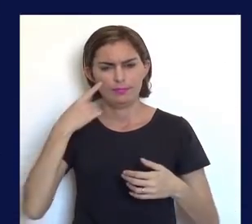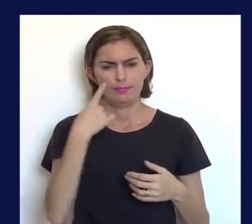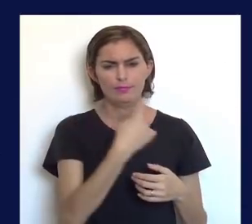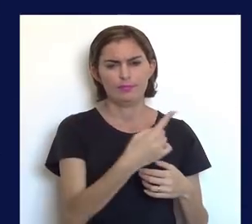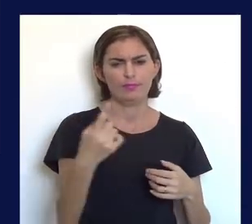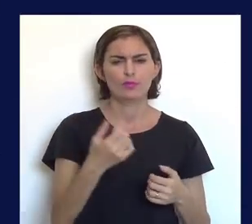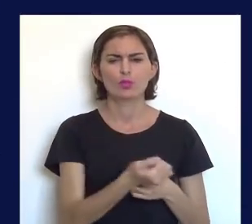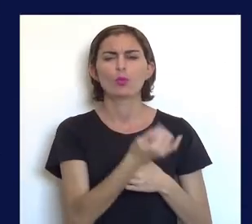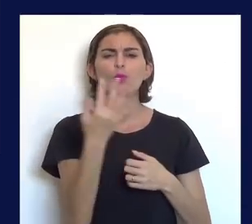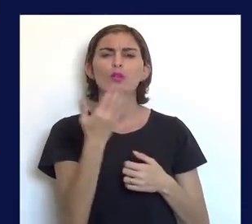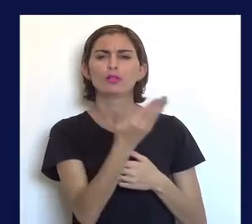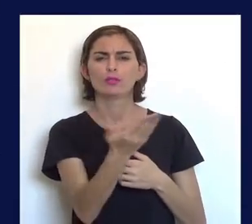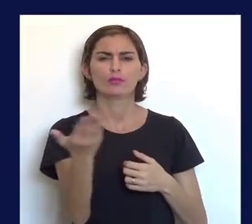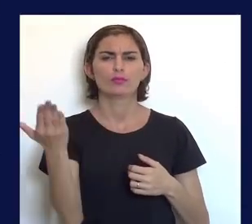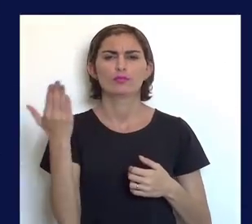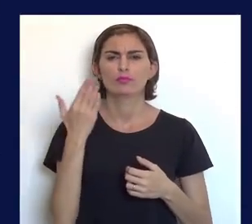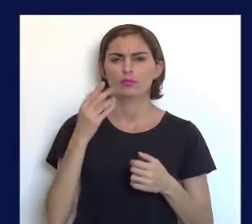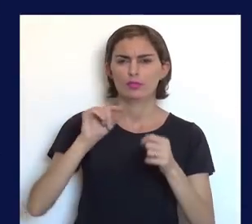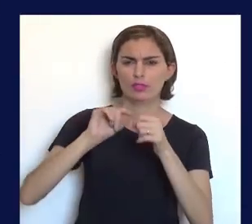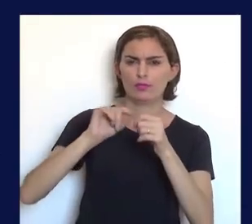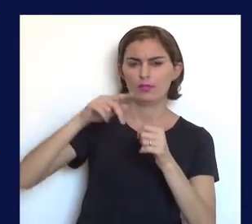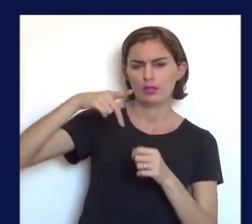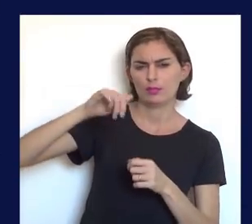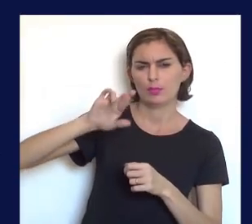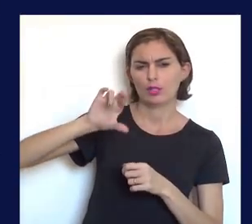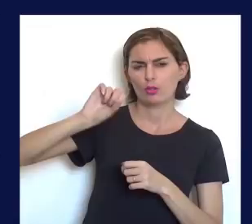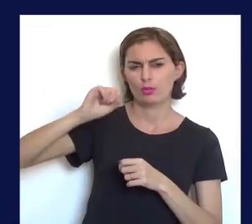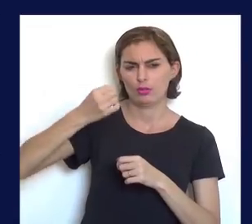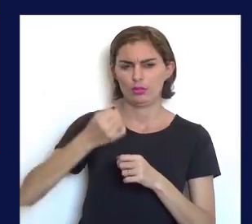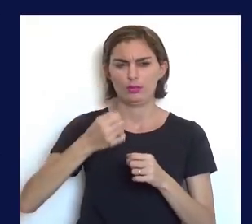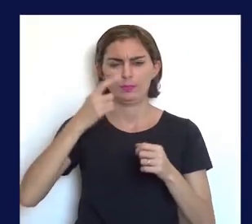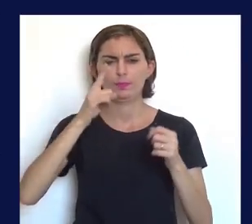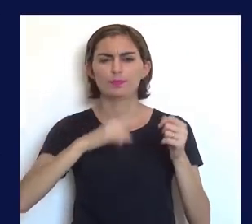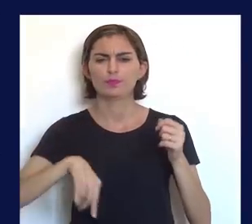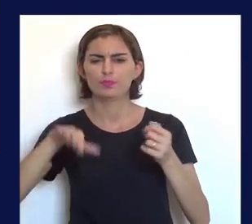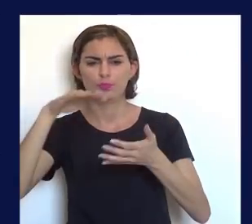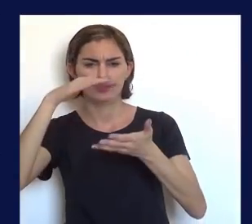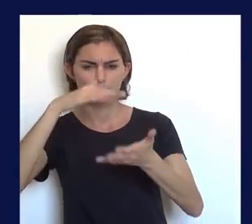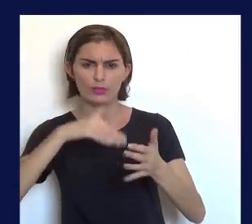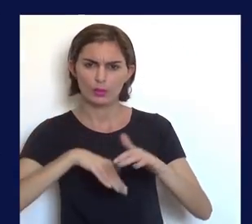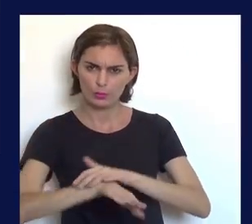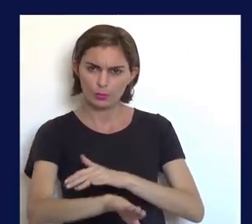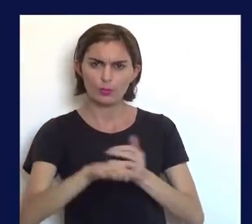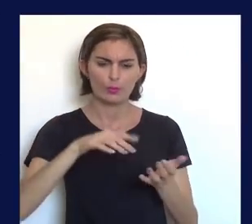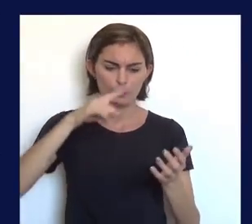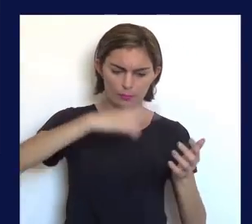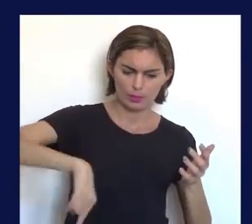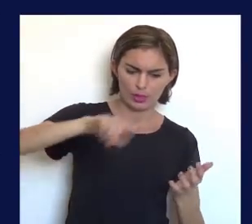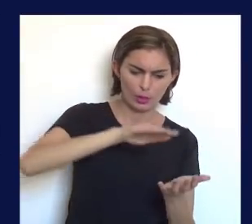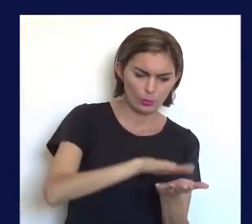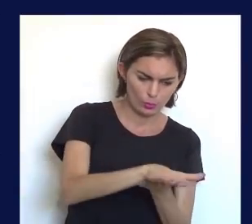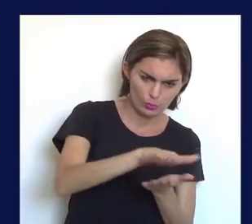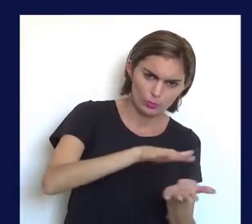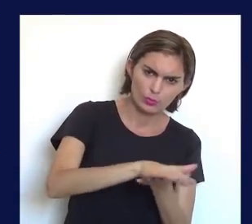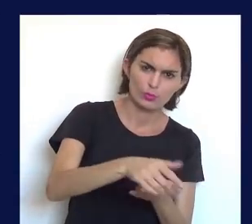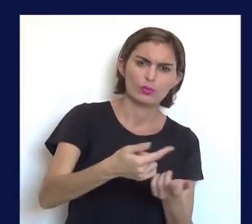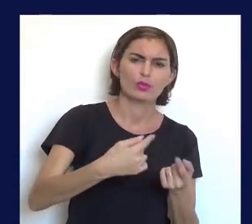momento. Quando você faz a pirólise dos pneus, são evitadas cerca de